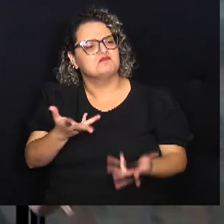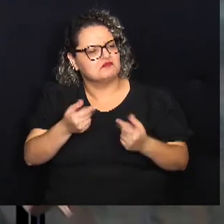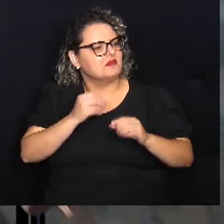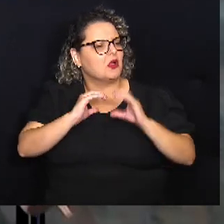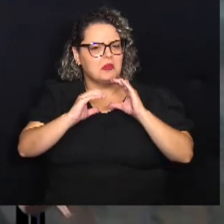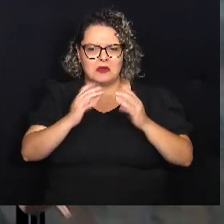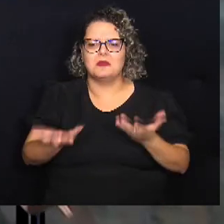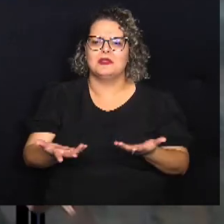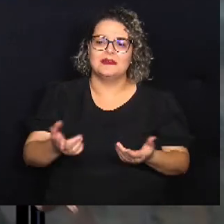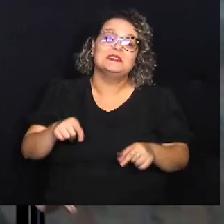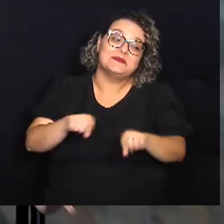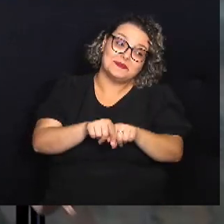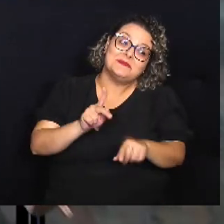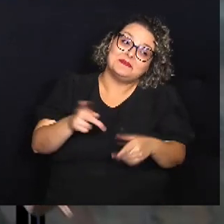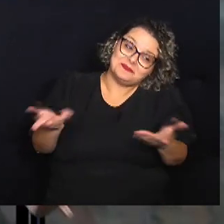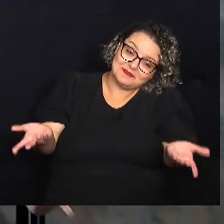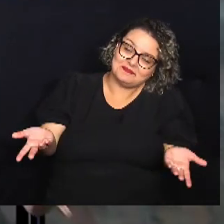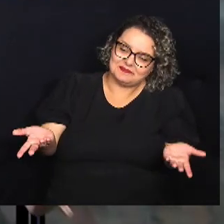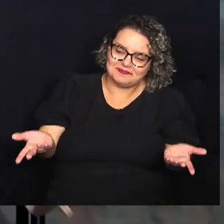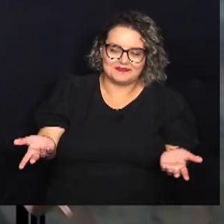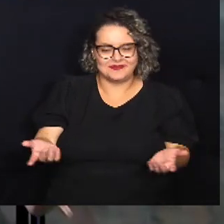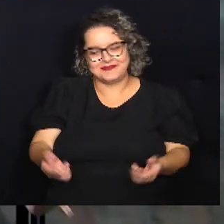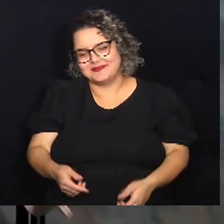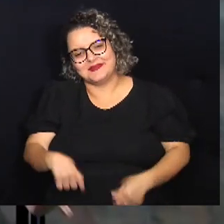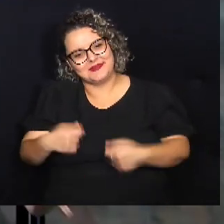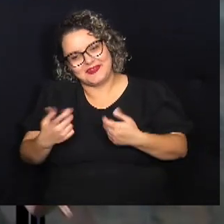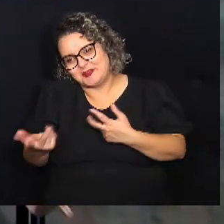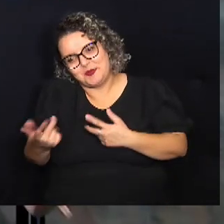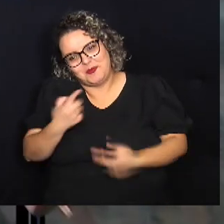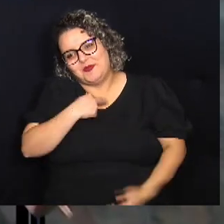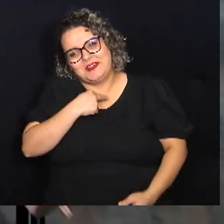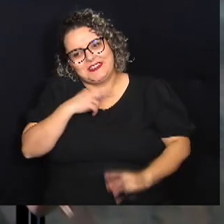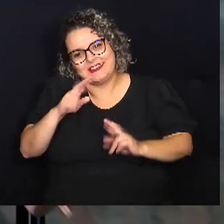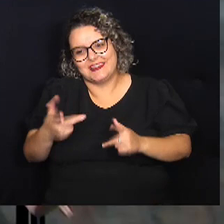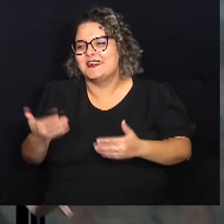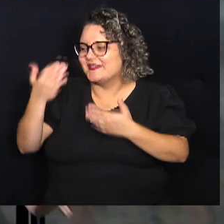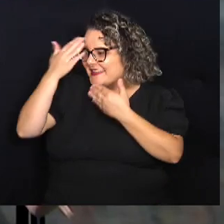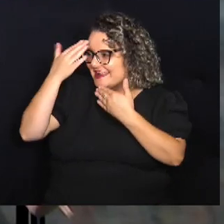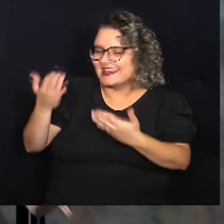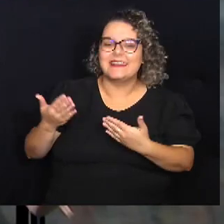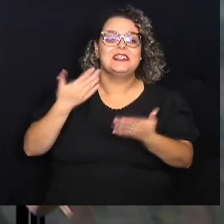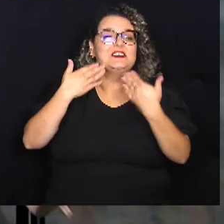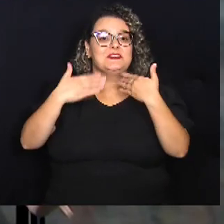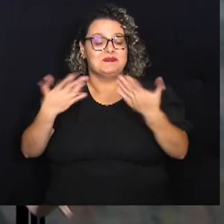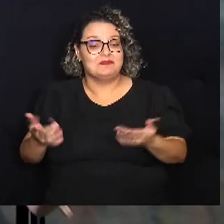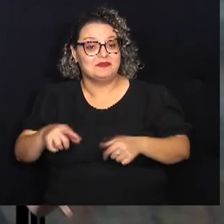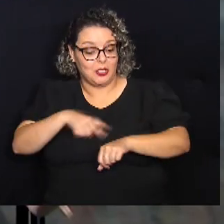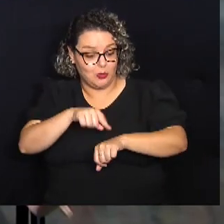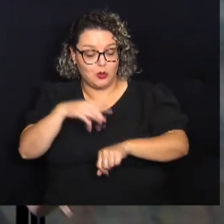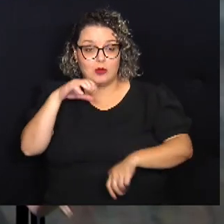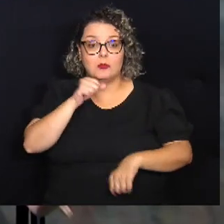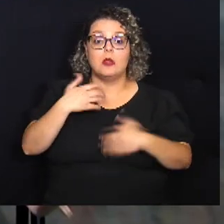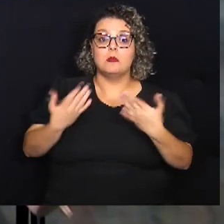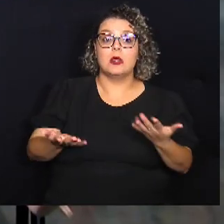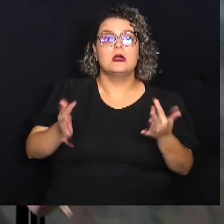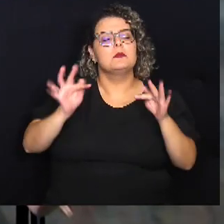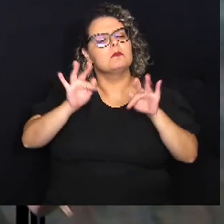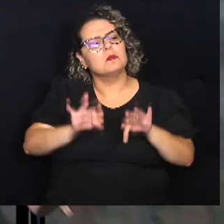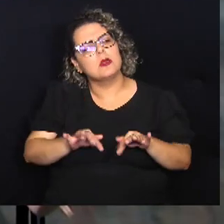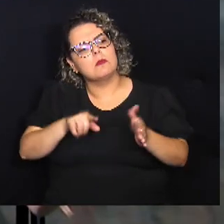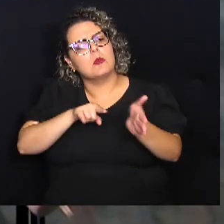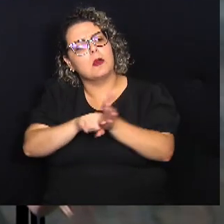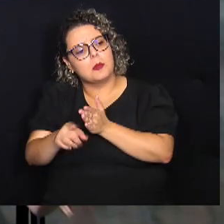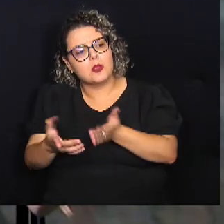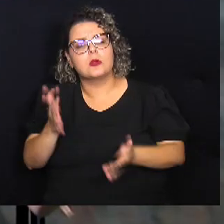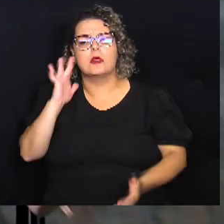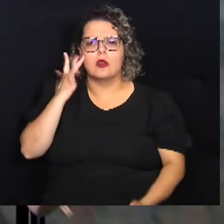Também é professora, né, gente? Não poderia ser diferente, né? Muito obrigada. Então o papo aqui passou rapidinho, mas para finalizar, uma pergunta que eu